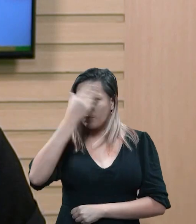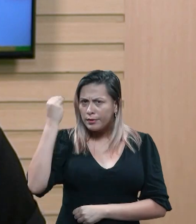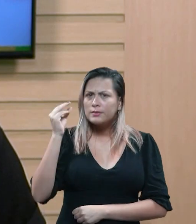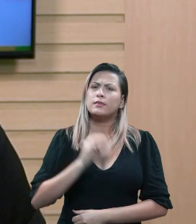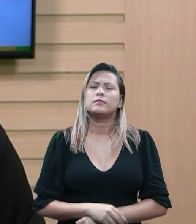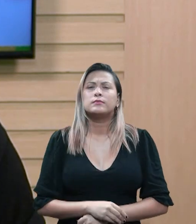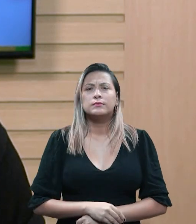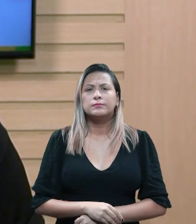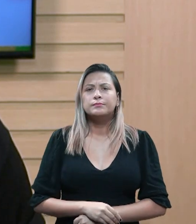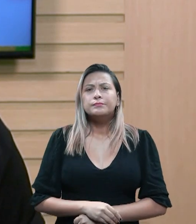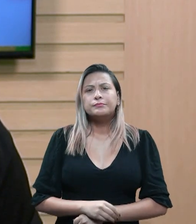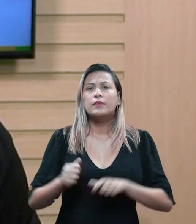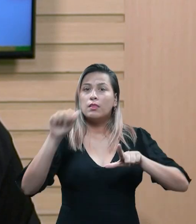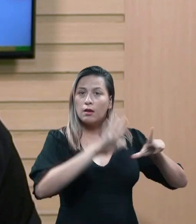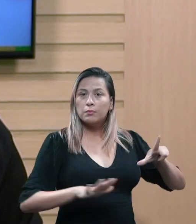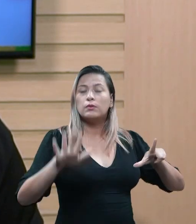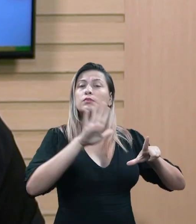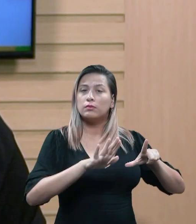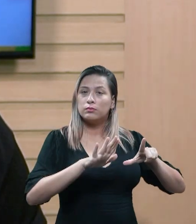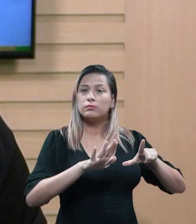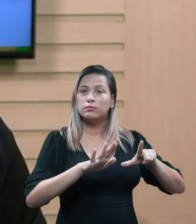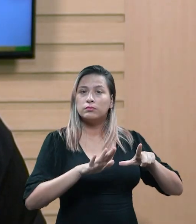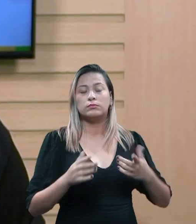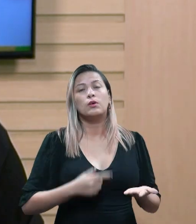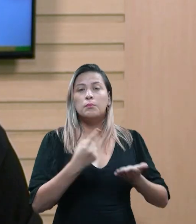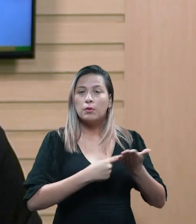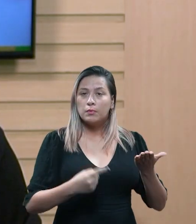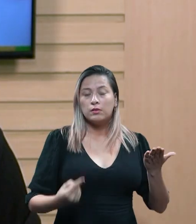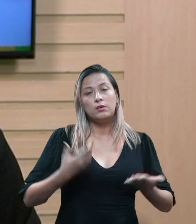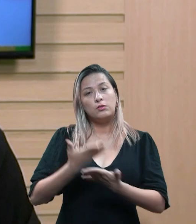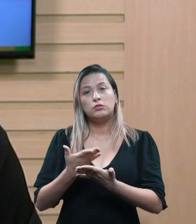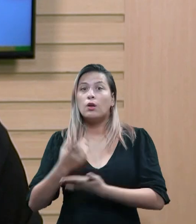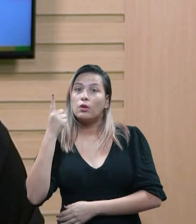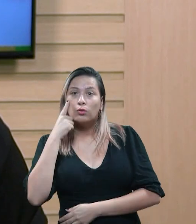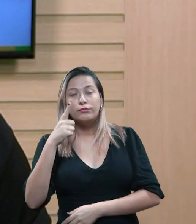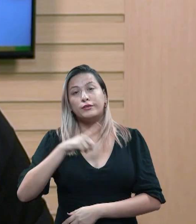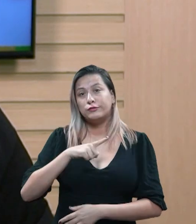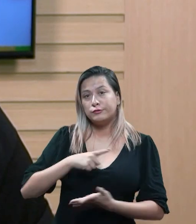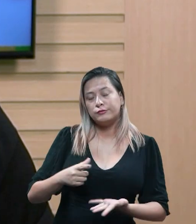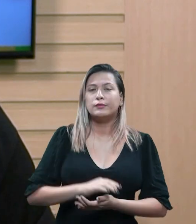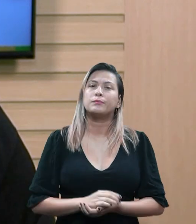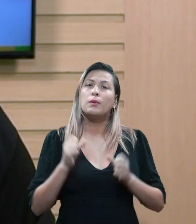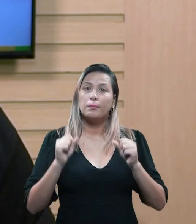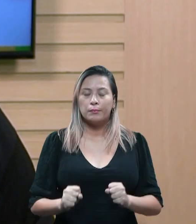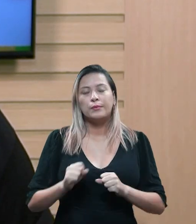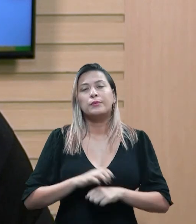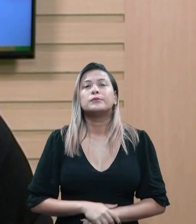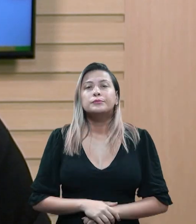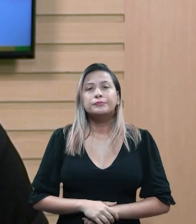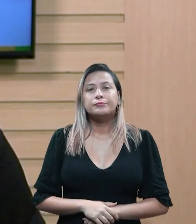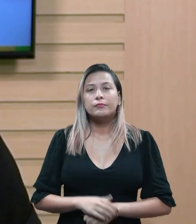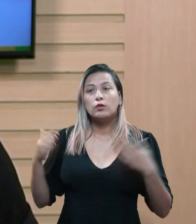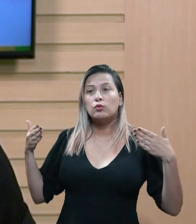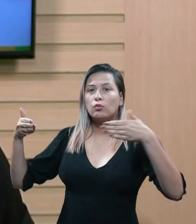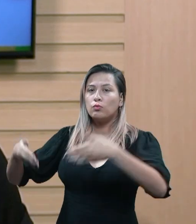acessar dentro da plataforma o material de apoio a essa aula para quaisquer dúvidas. Você pode entrar em contato através do fórum